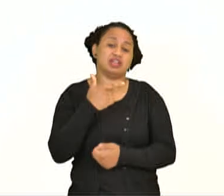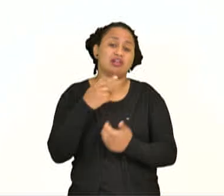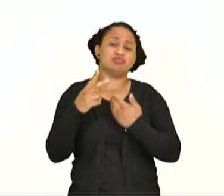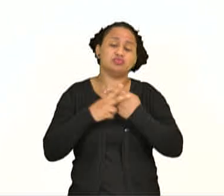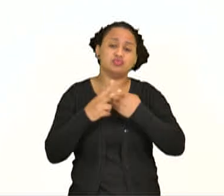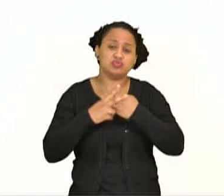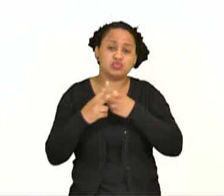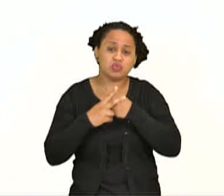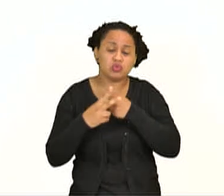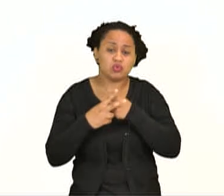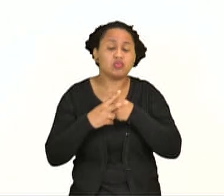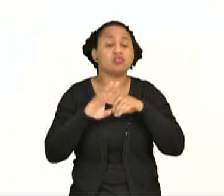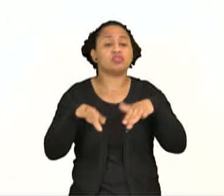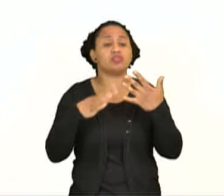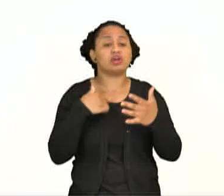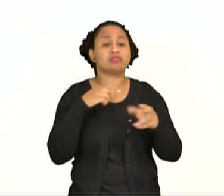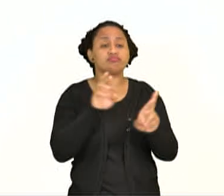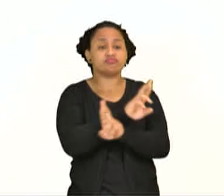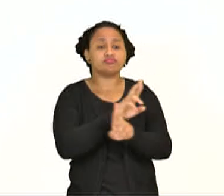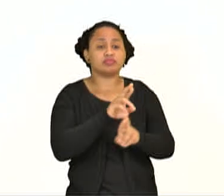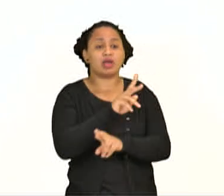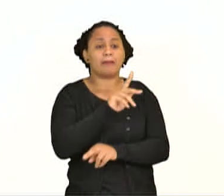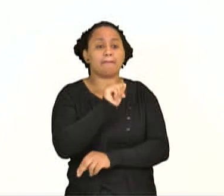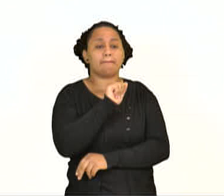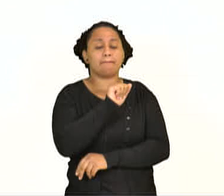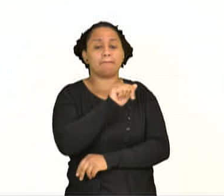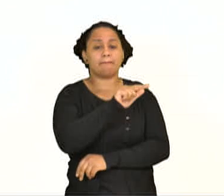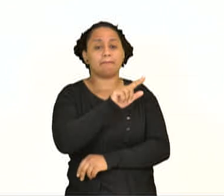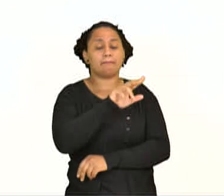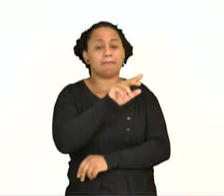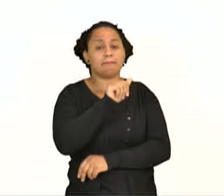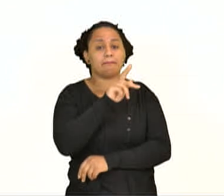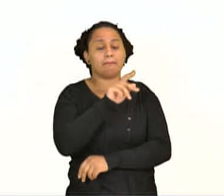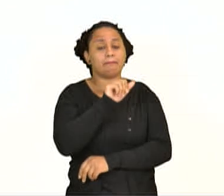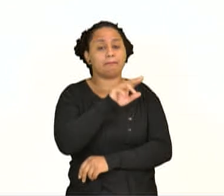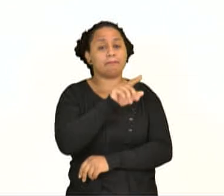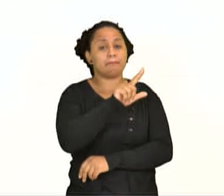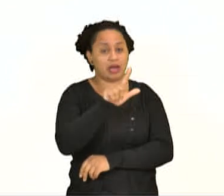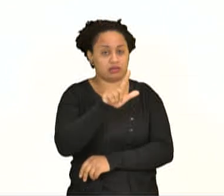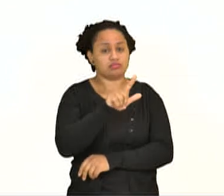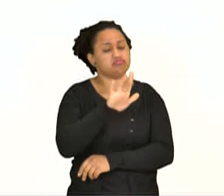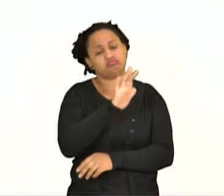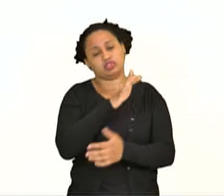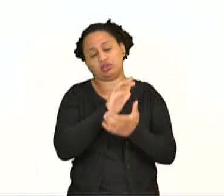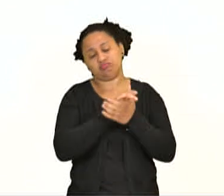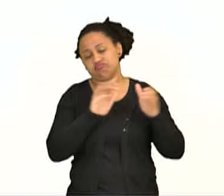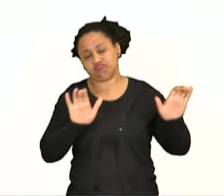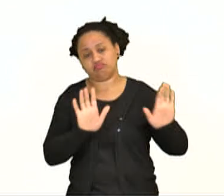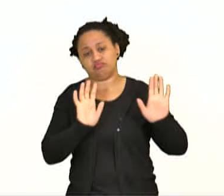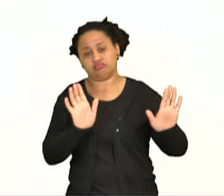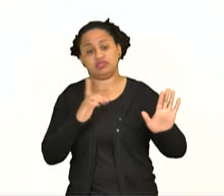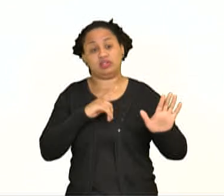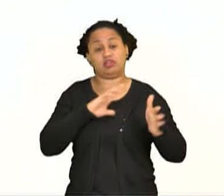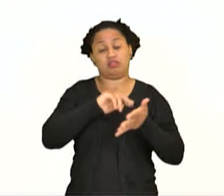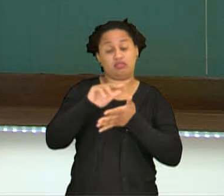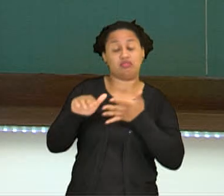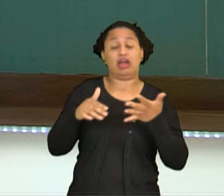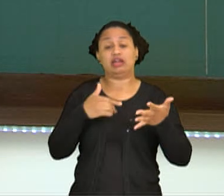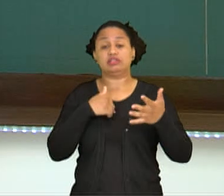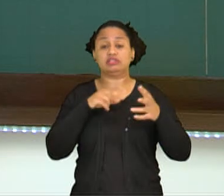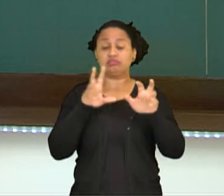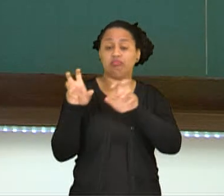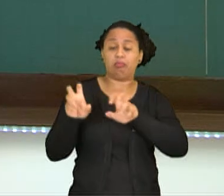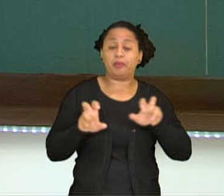com Langevin e do qual já estava separado. Então, tem um monte de polêmica em